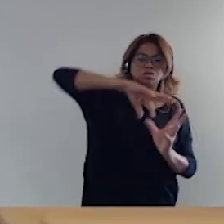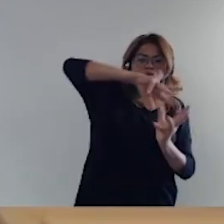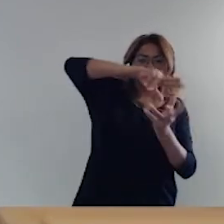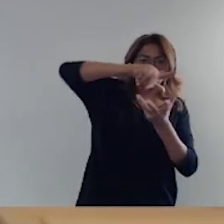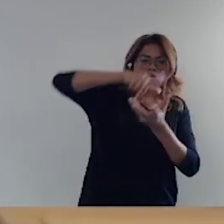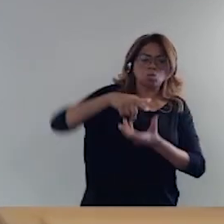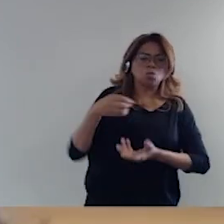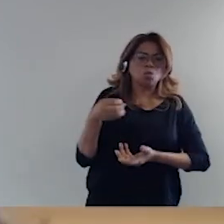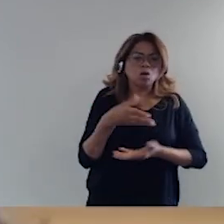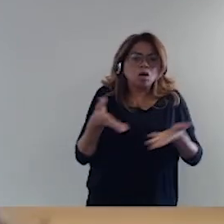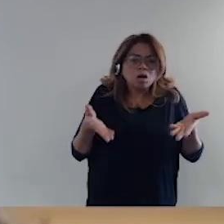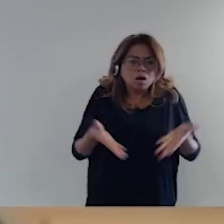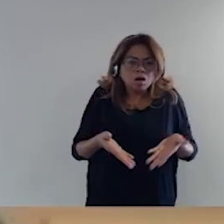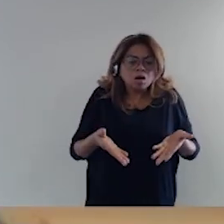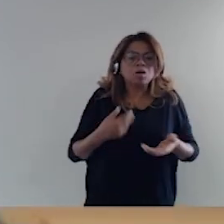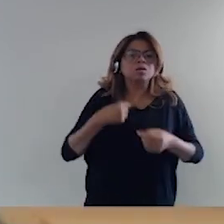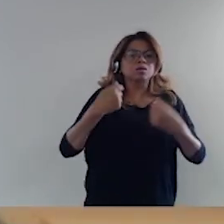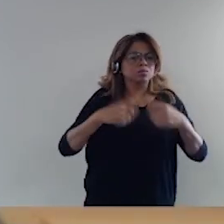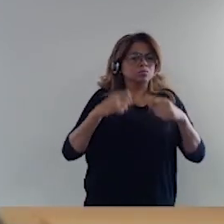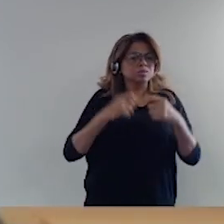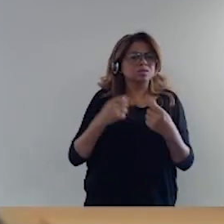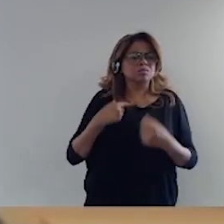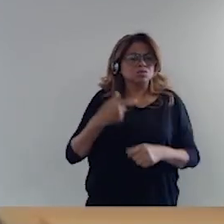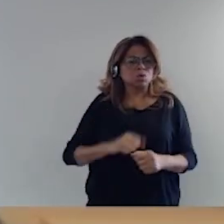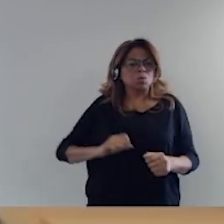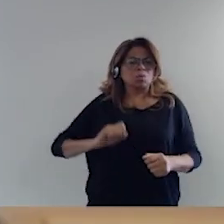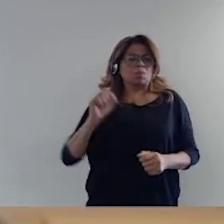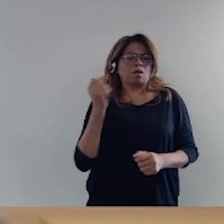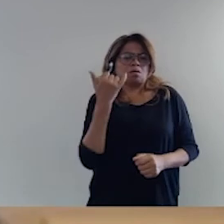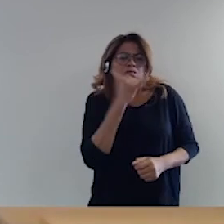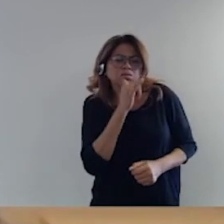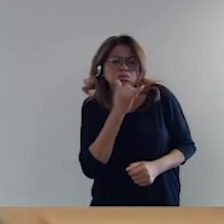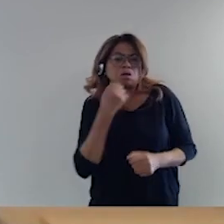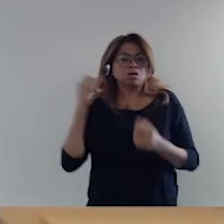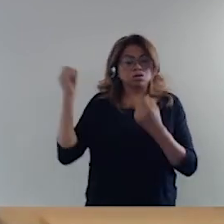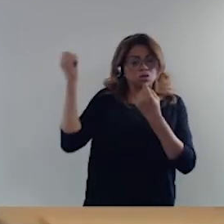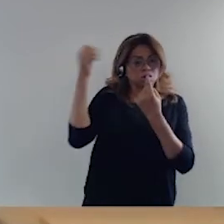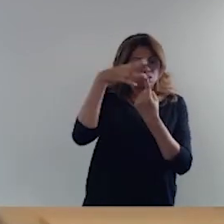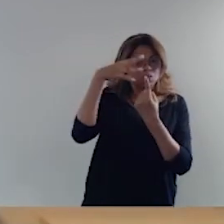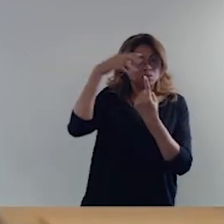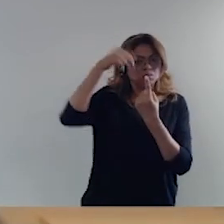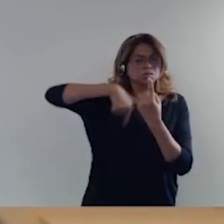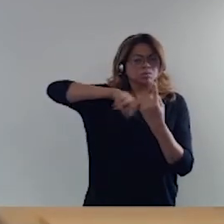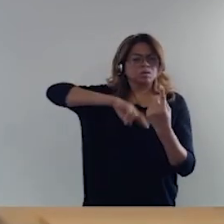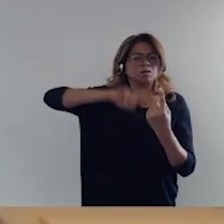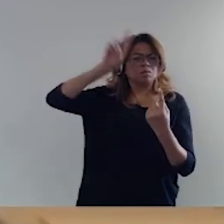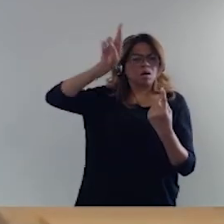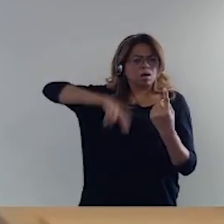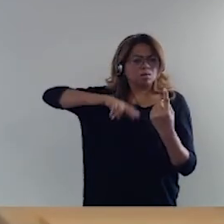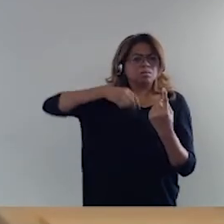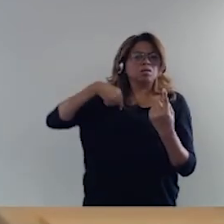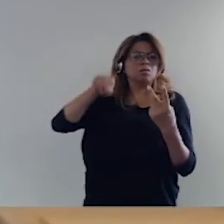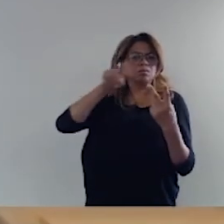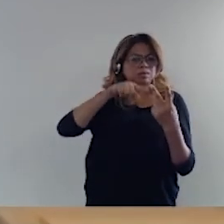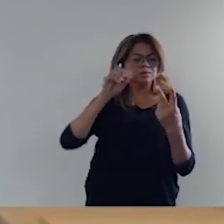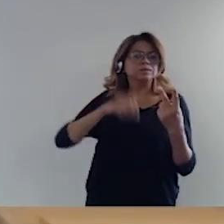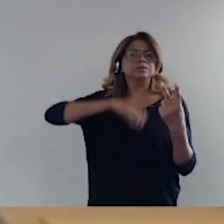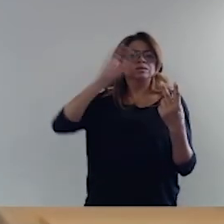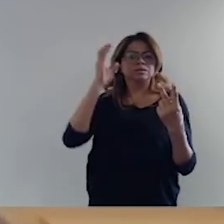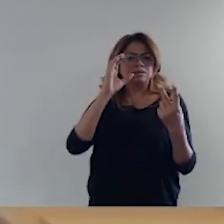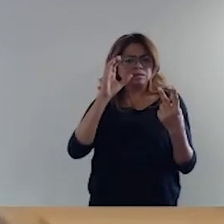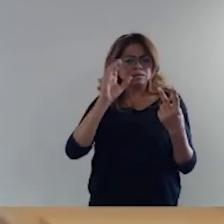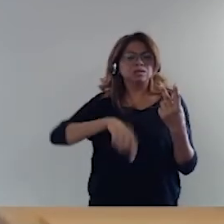nós precisamos de um choque de iluminismo, nós precisamos de um choque que envolva razão,